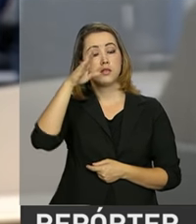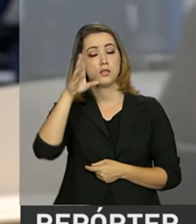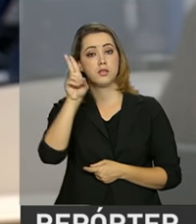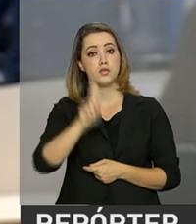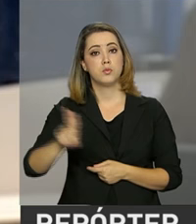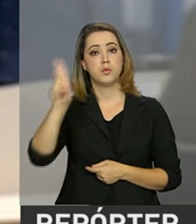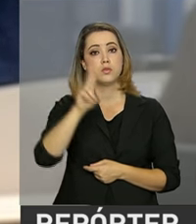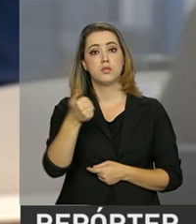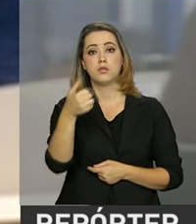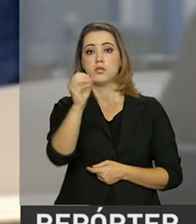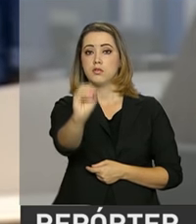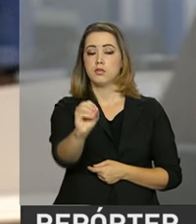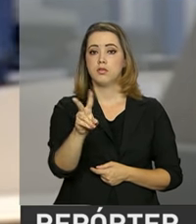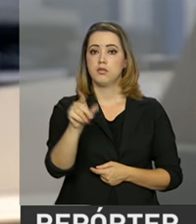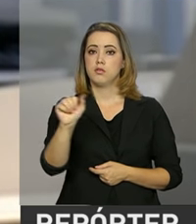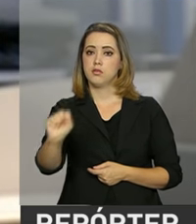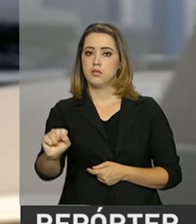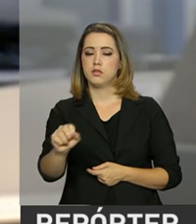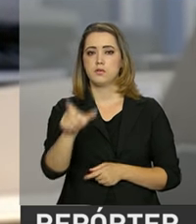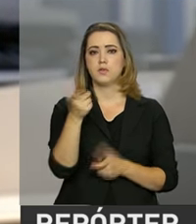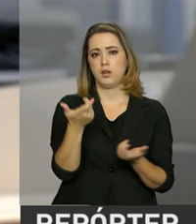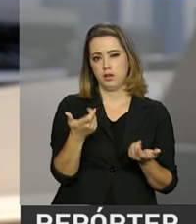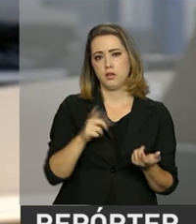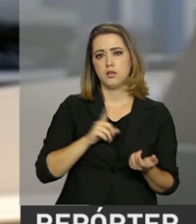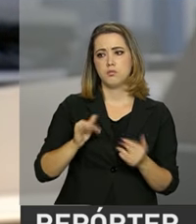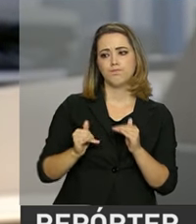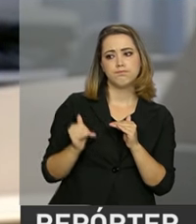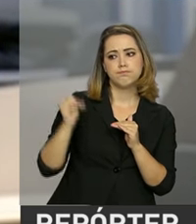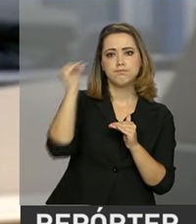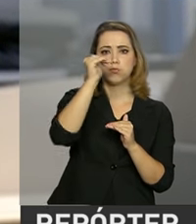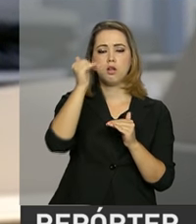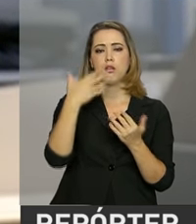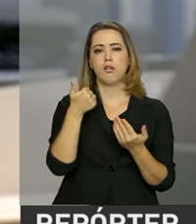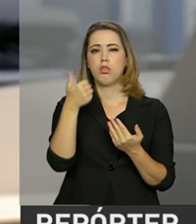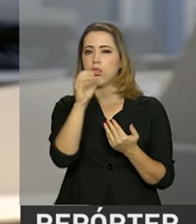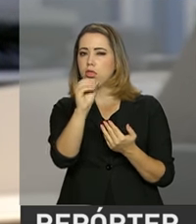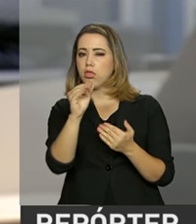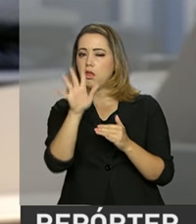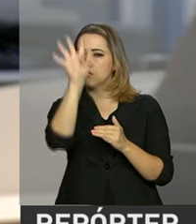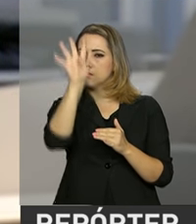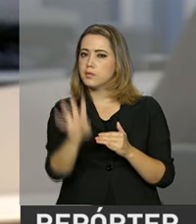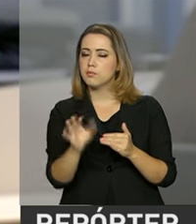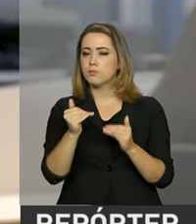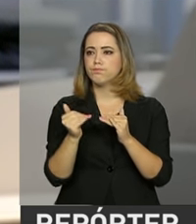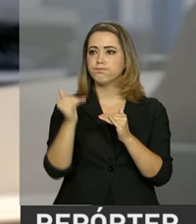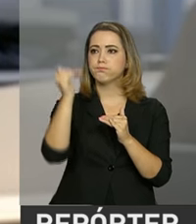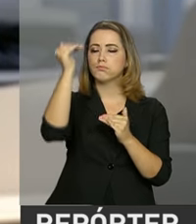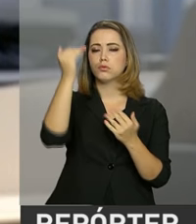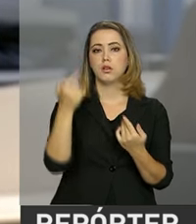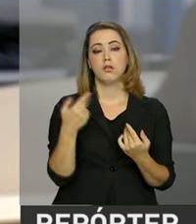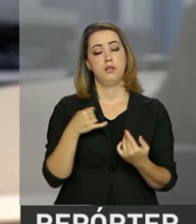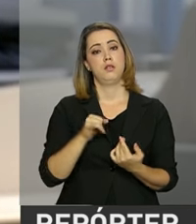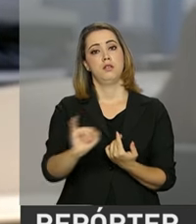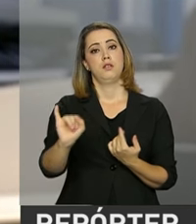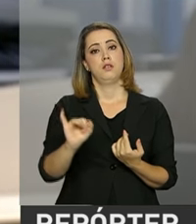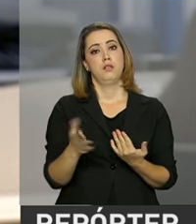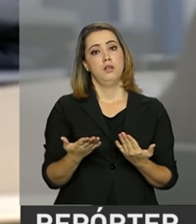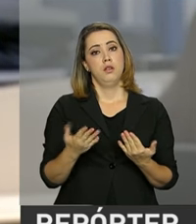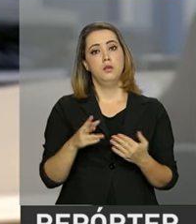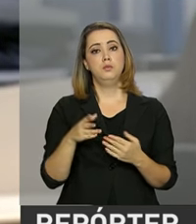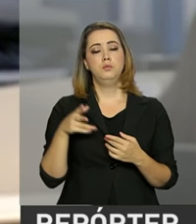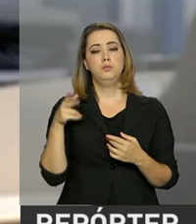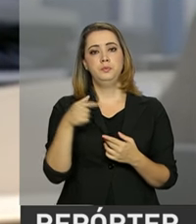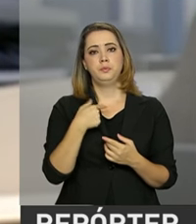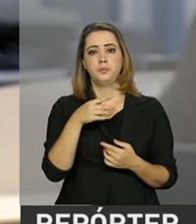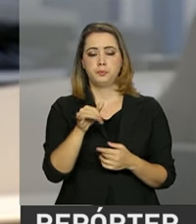vagas, a nota de corte será de quem tiver o décimo melhor desempenho entre aqueles que se candidataram. A nota de corte parcial mais alta para um